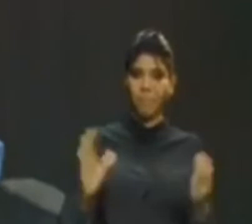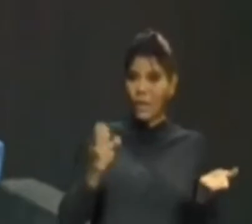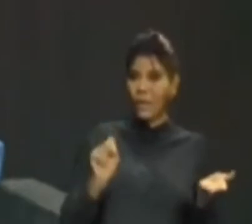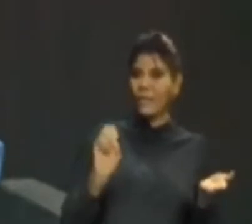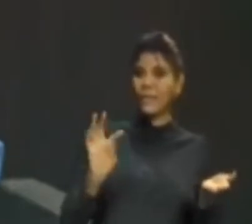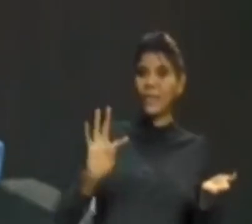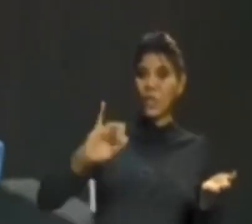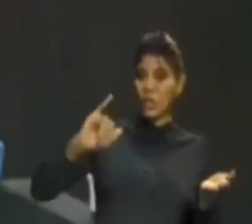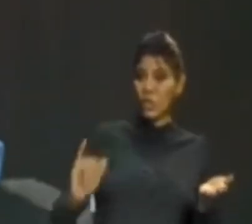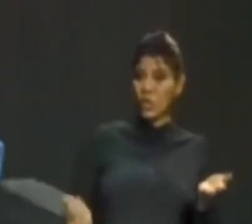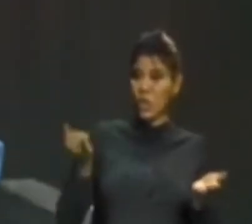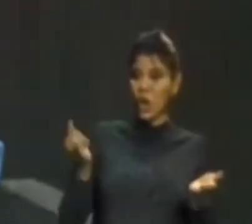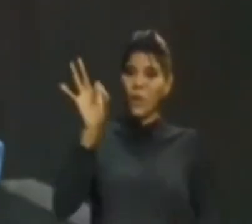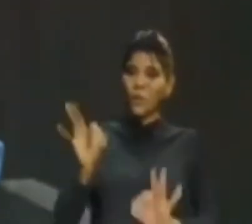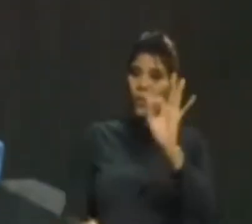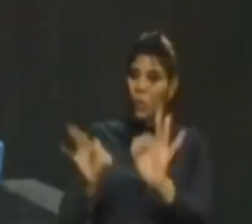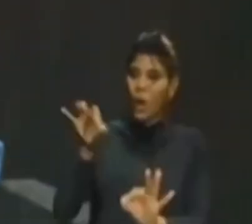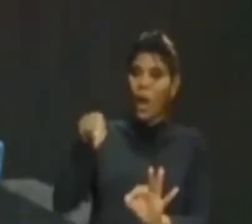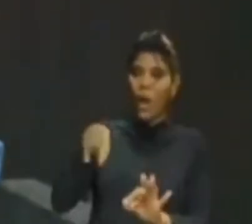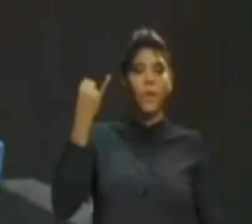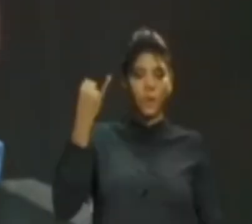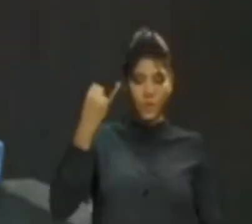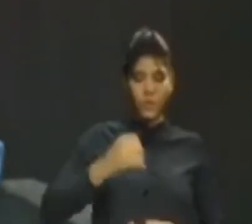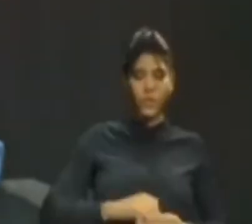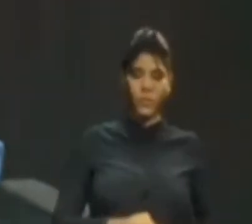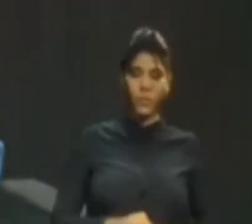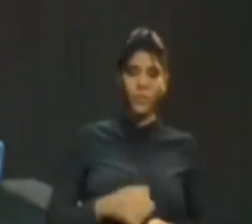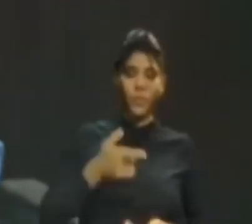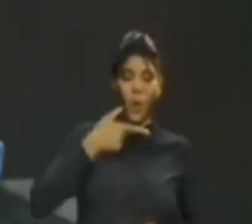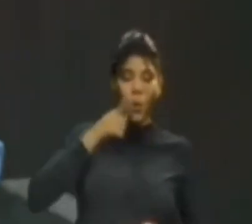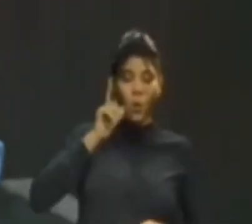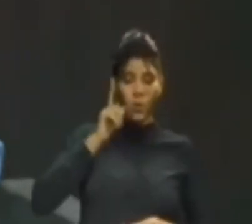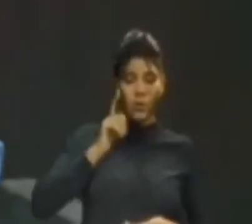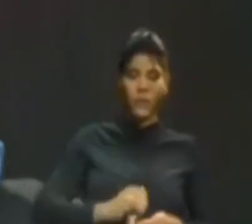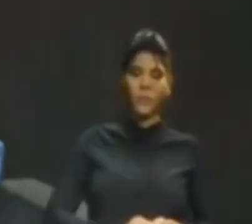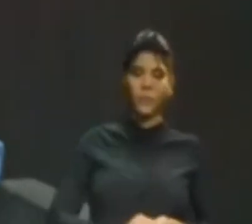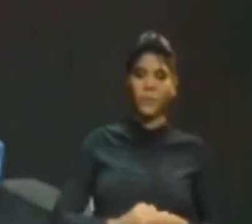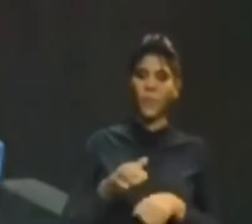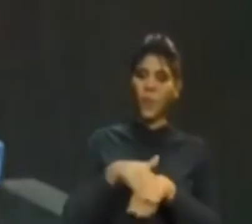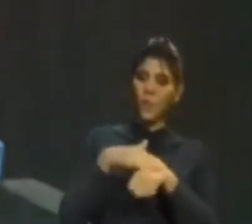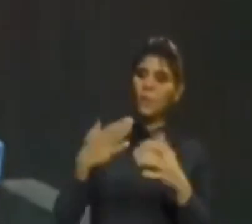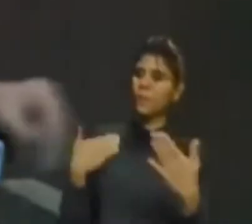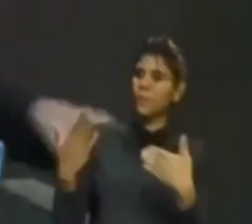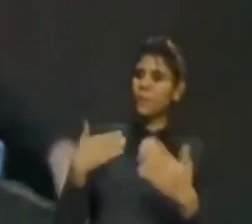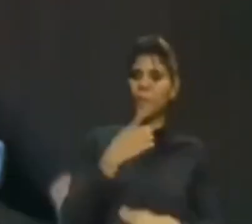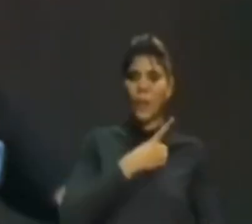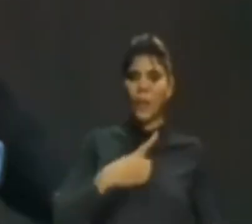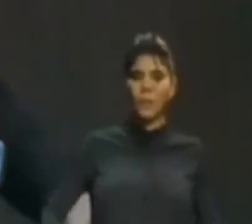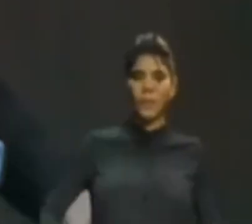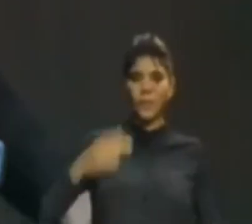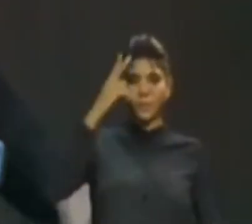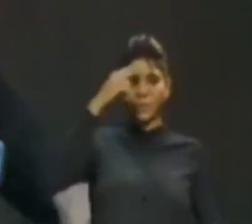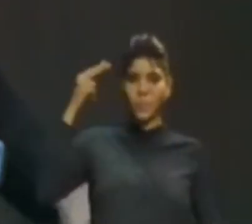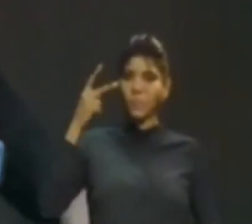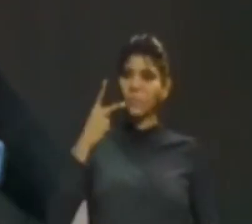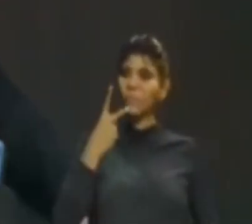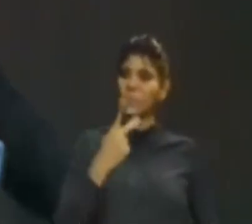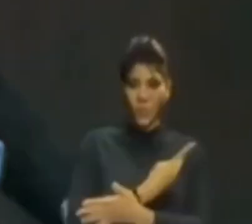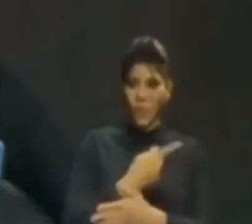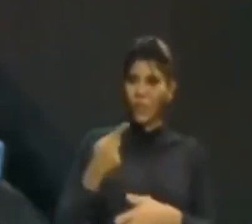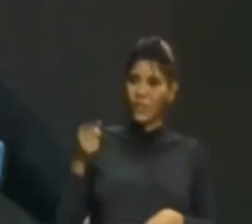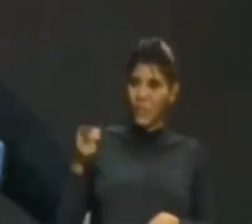STJ pode definir a nossa vida ontem conversando com os deputados um deputado Deputado soldador ele falou de um caso